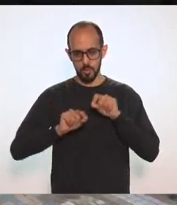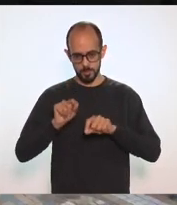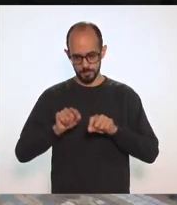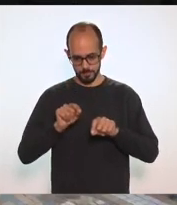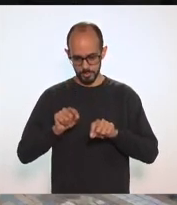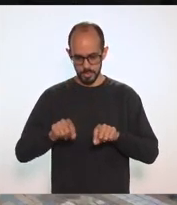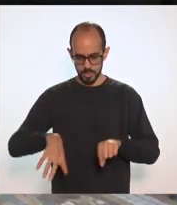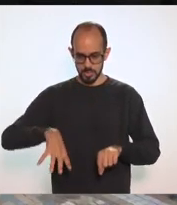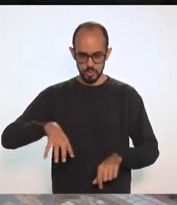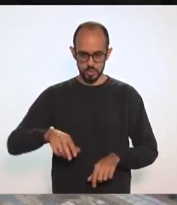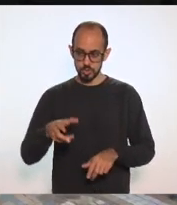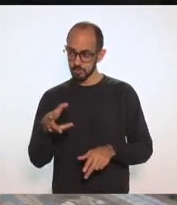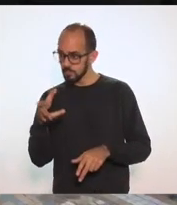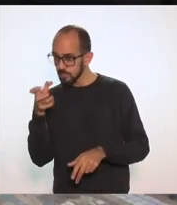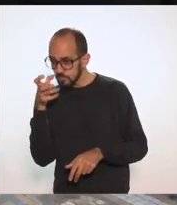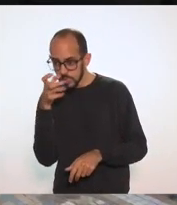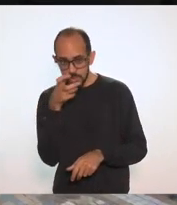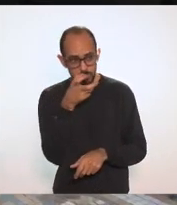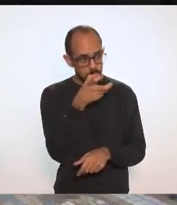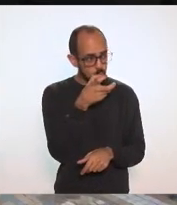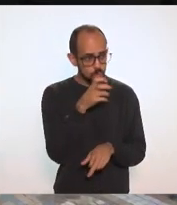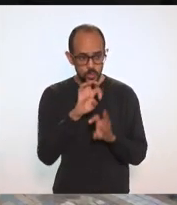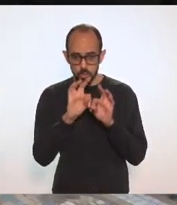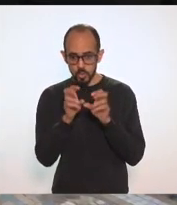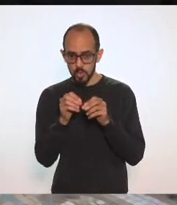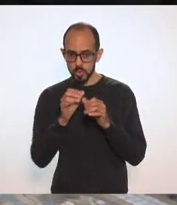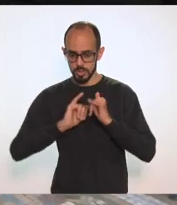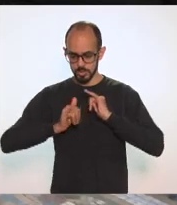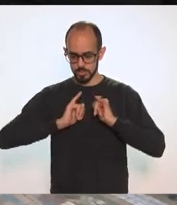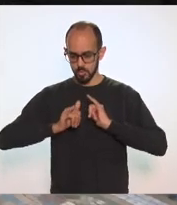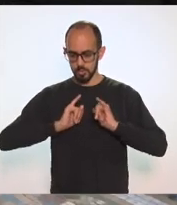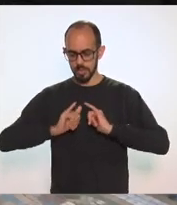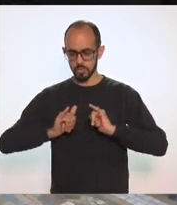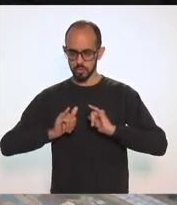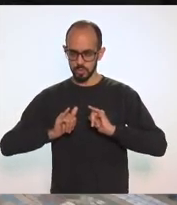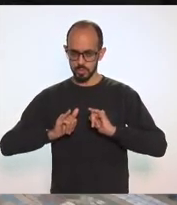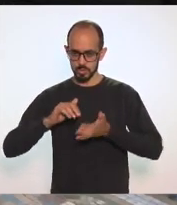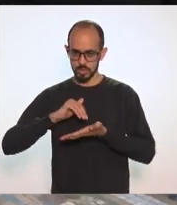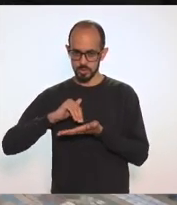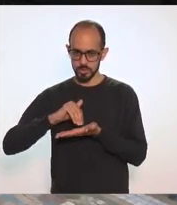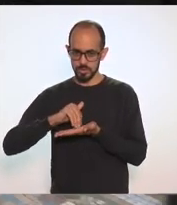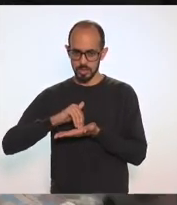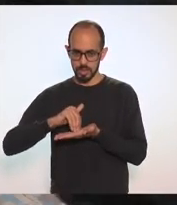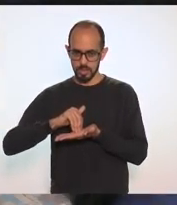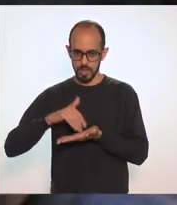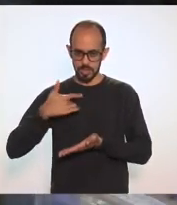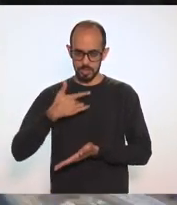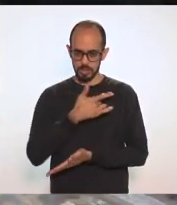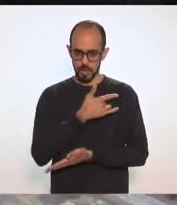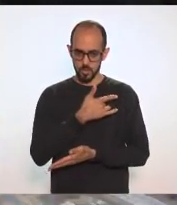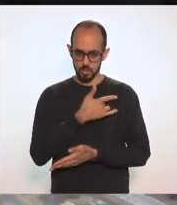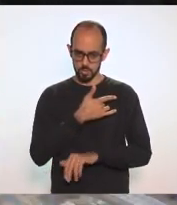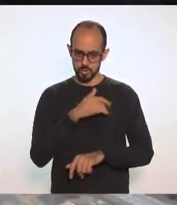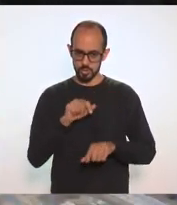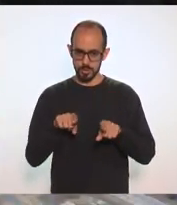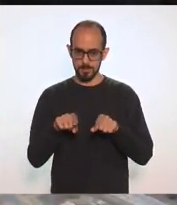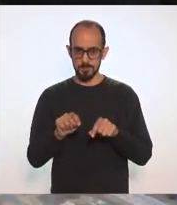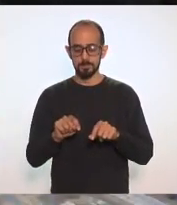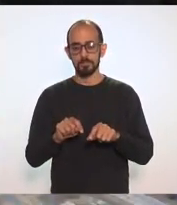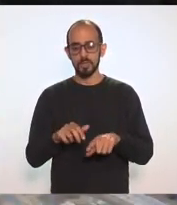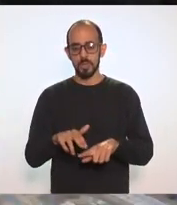ouvimos atentamente não só as informações trazidas pela Secretaria Estadual de Saúde, que a partir do